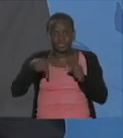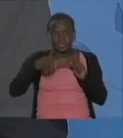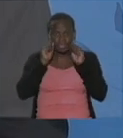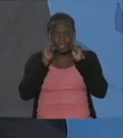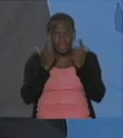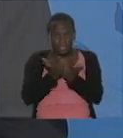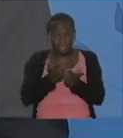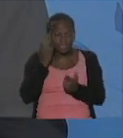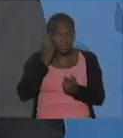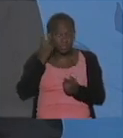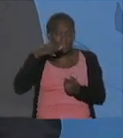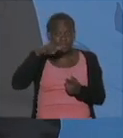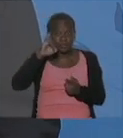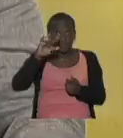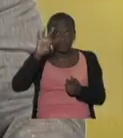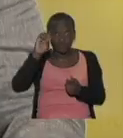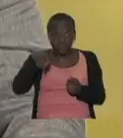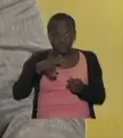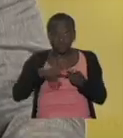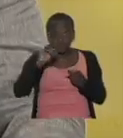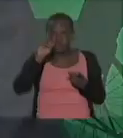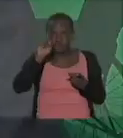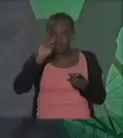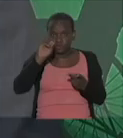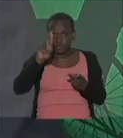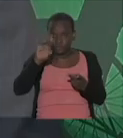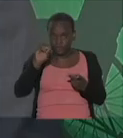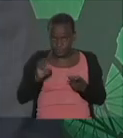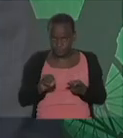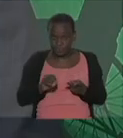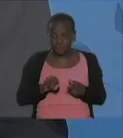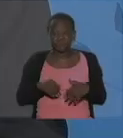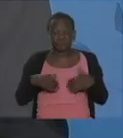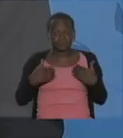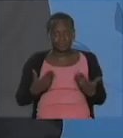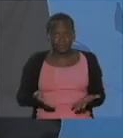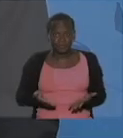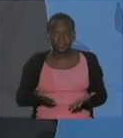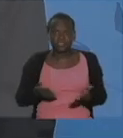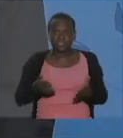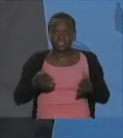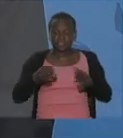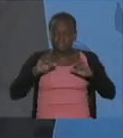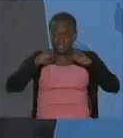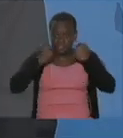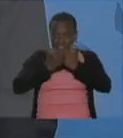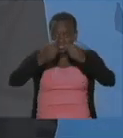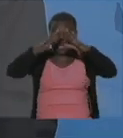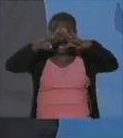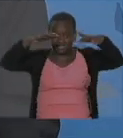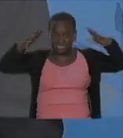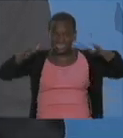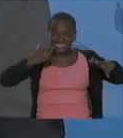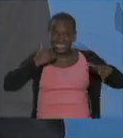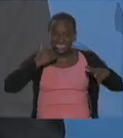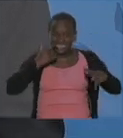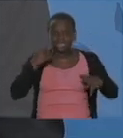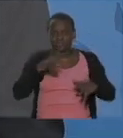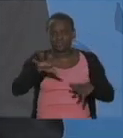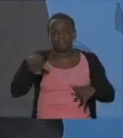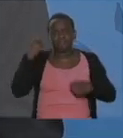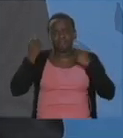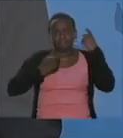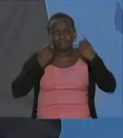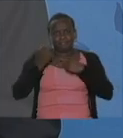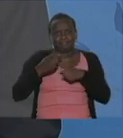realizada aqui na alerge com os deputados Milton Rangel e Carlos Roberto Osório bem a lona do estádio é motivo de